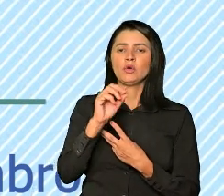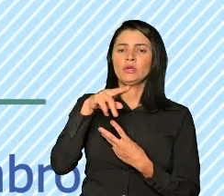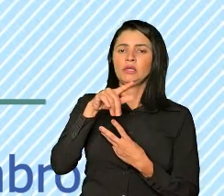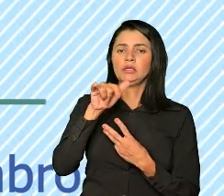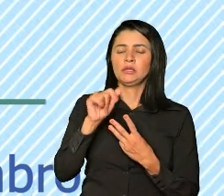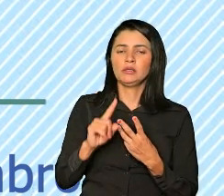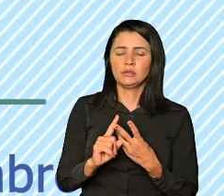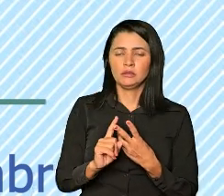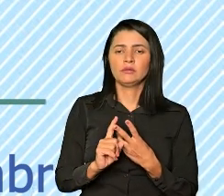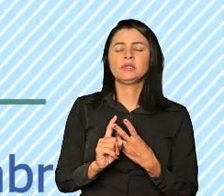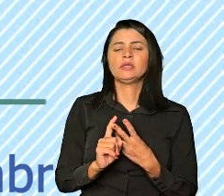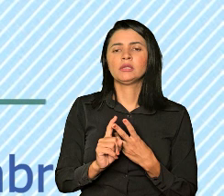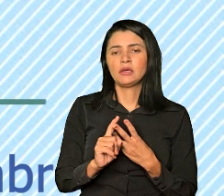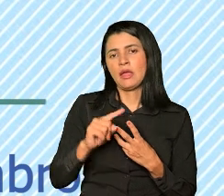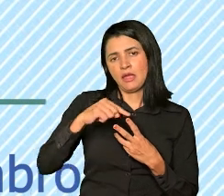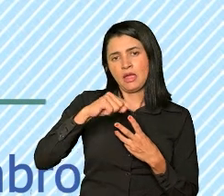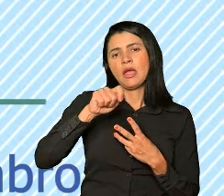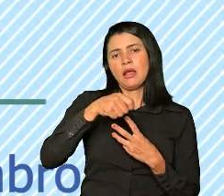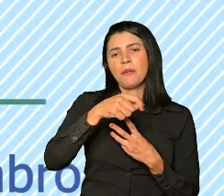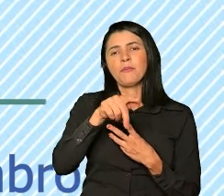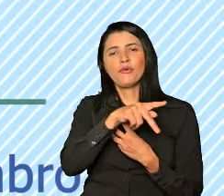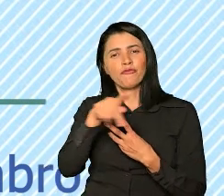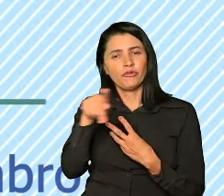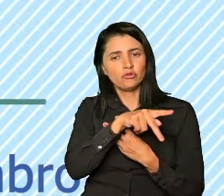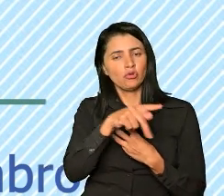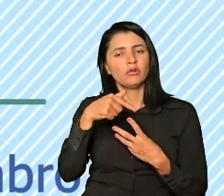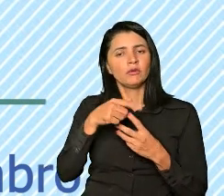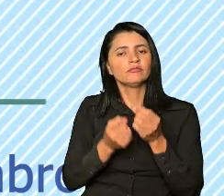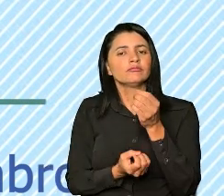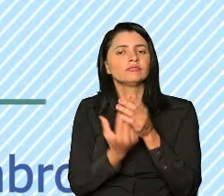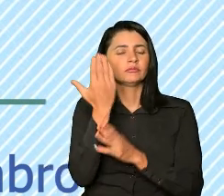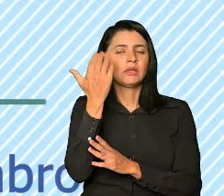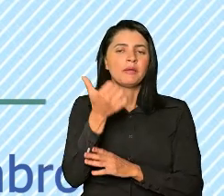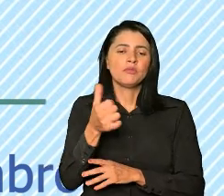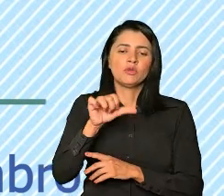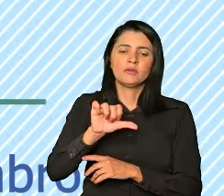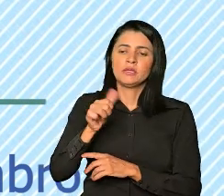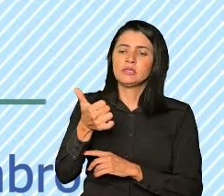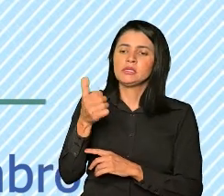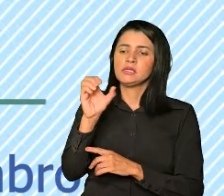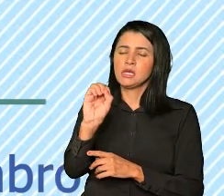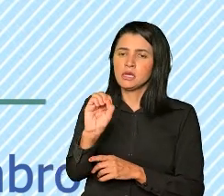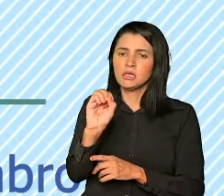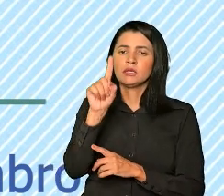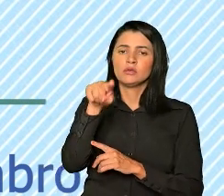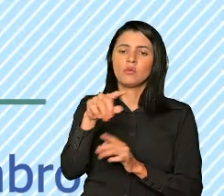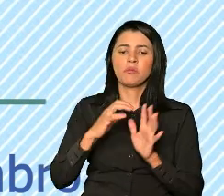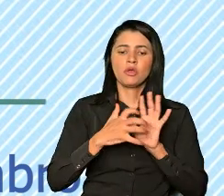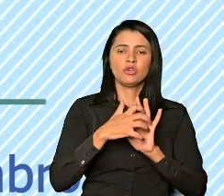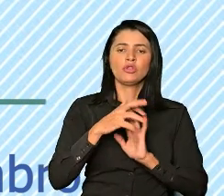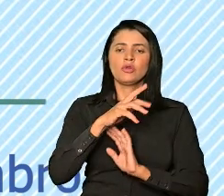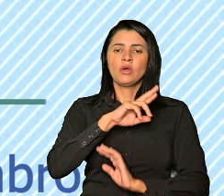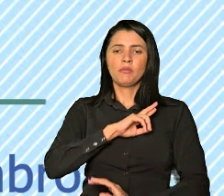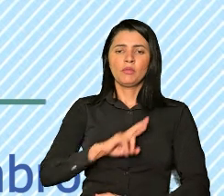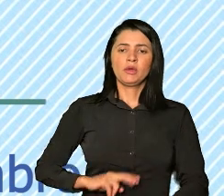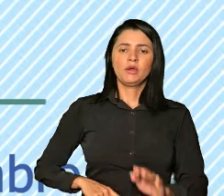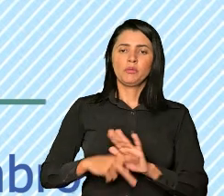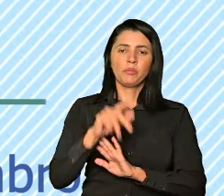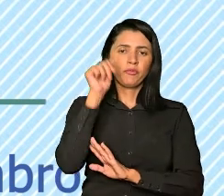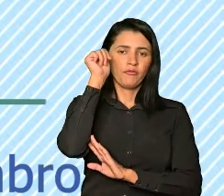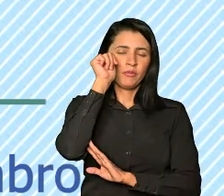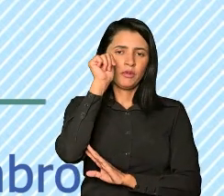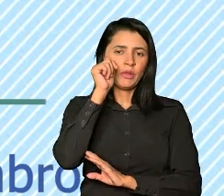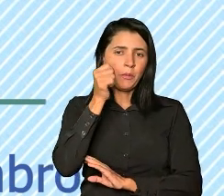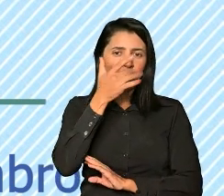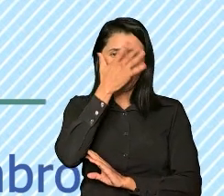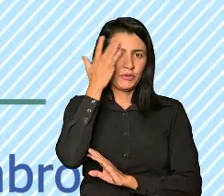Daltro, que era professora, ela vai fundar, em 1910, o Partido Republicano Feminino, né? Pouca gente